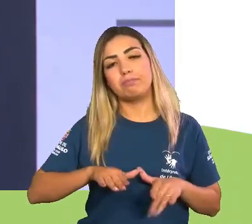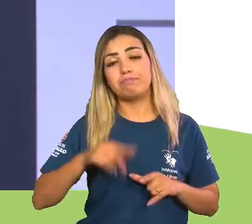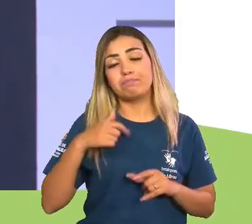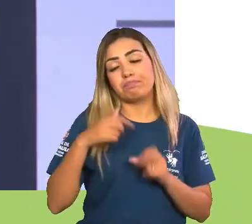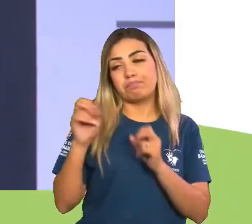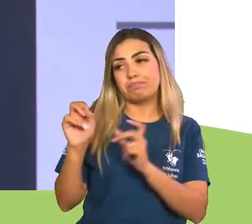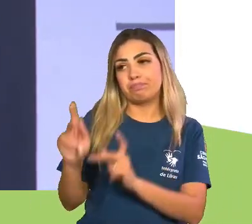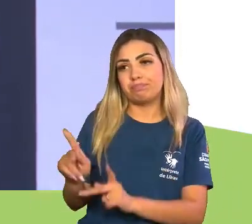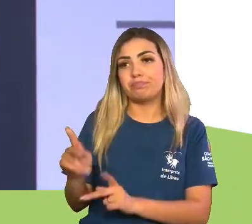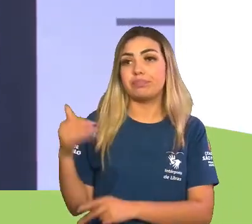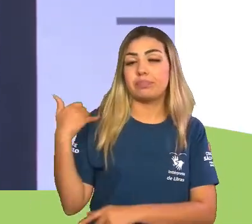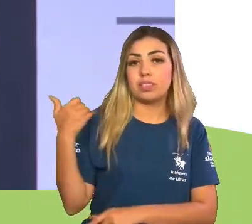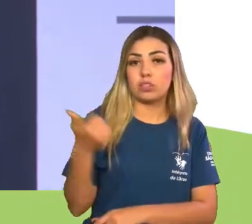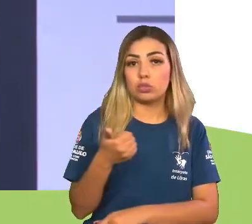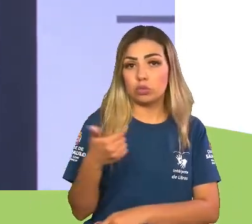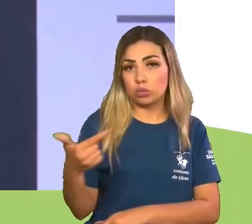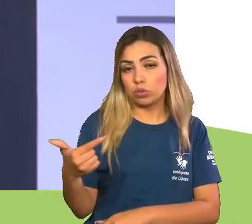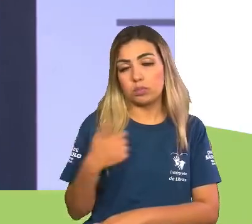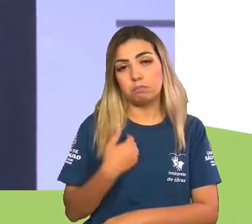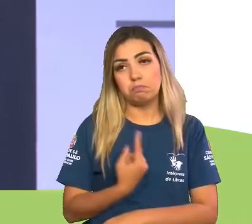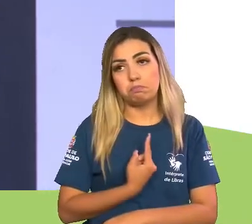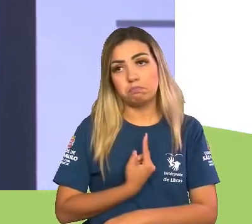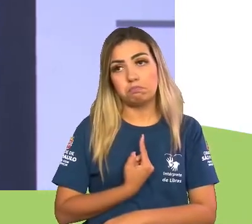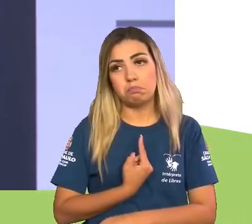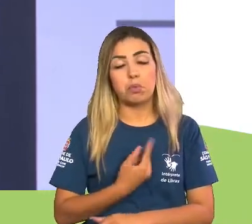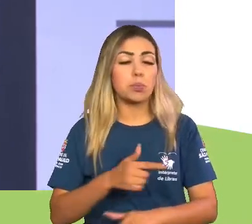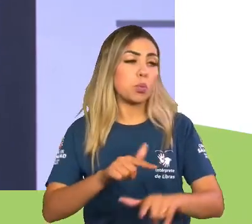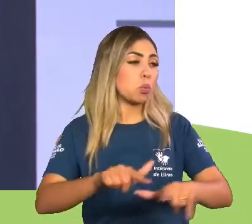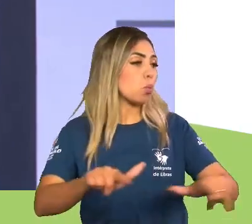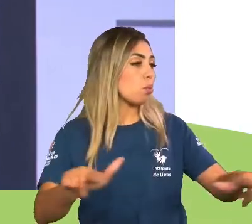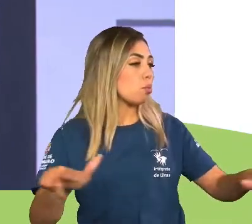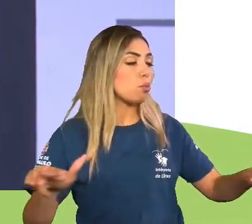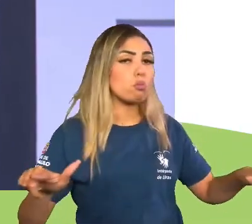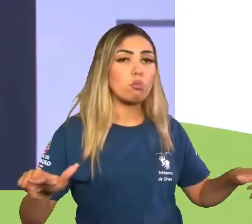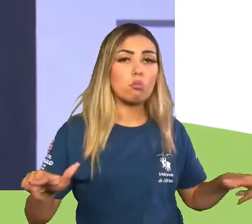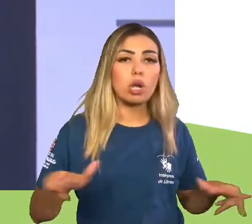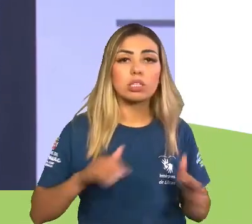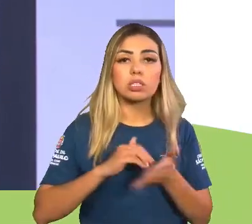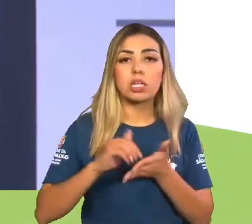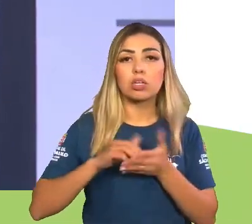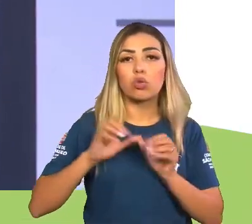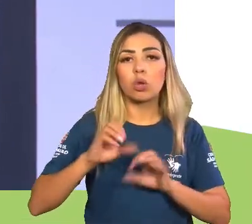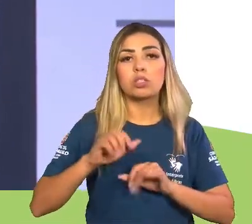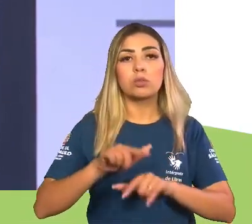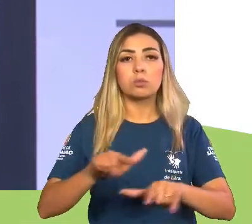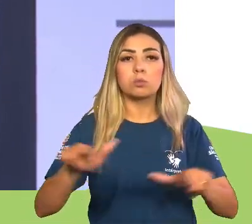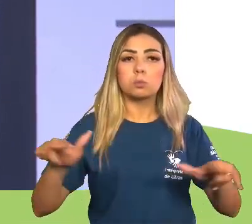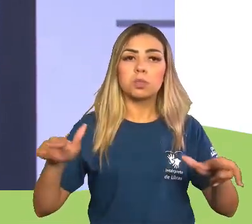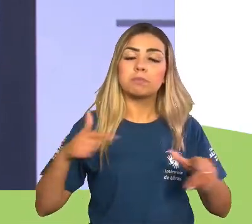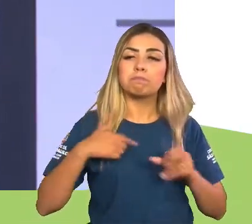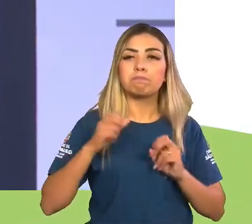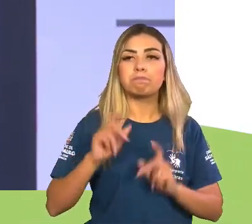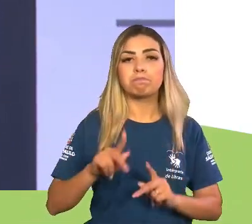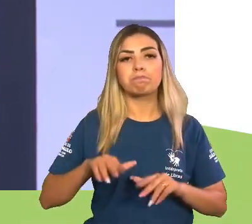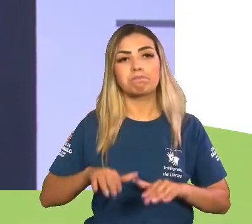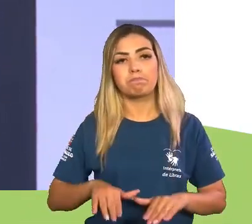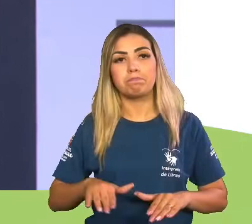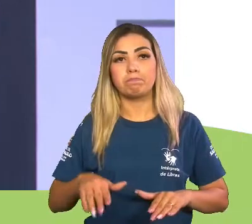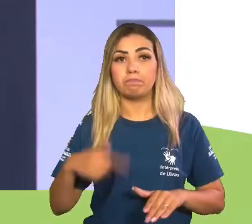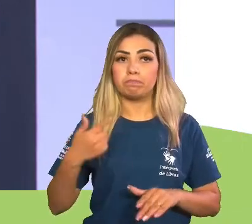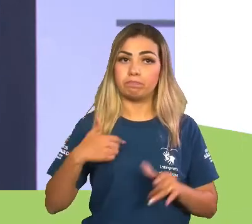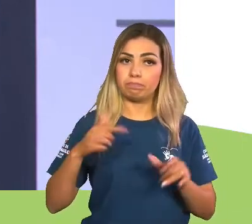fiz, com os 12. Não tinha mais ninguém, o pátio estava vazio na Secretaria de Educação. Aí voltei no outro dia no